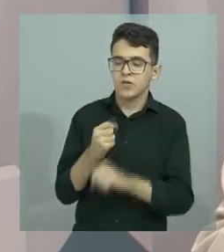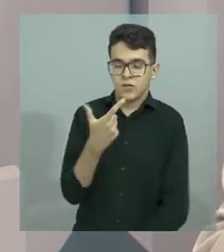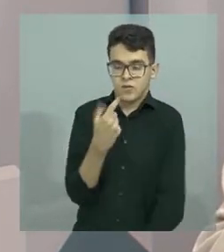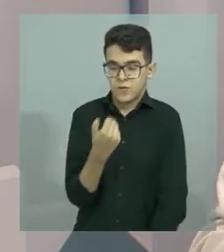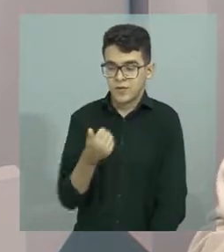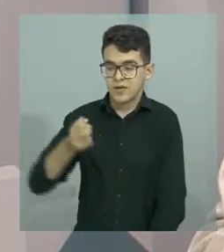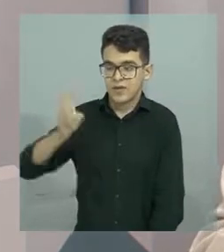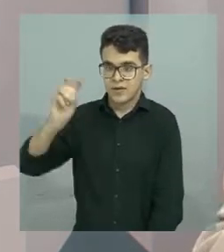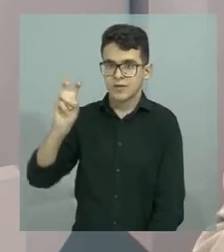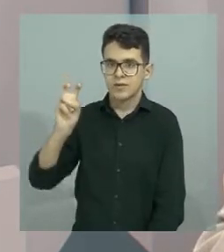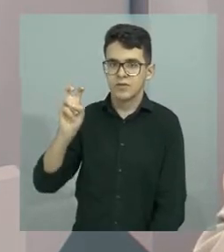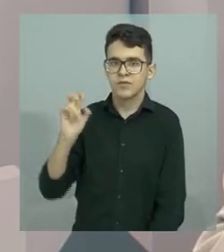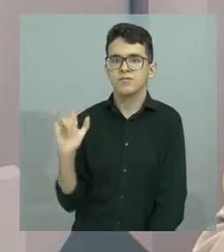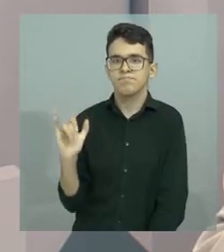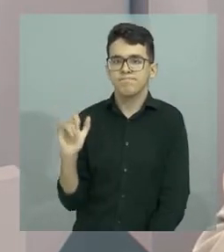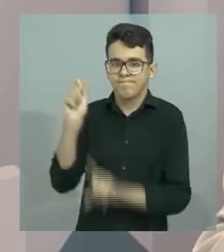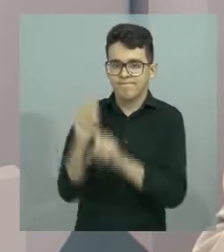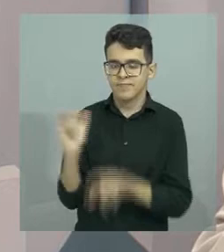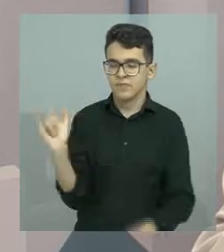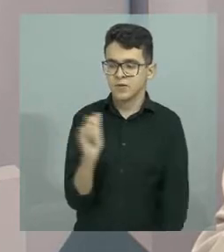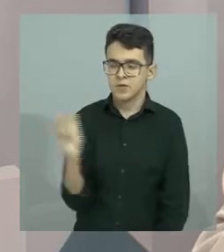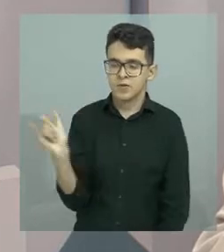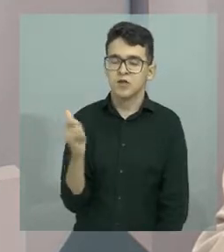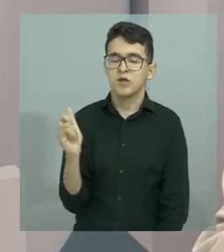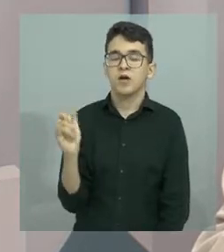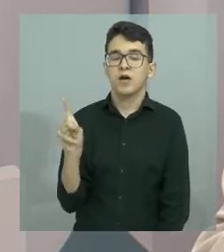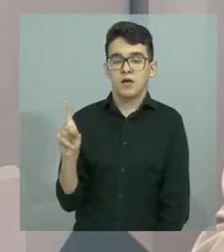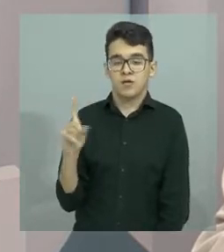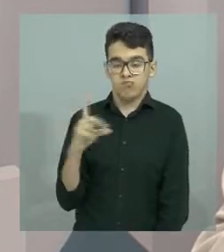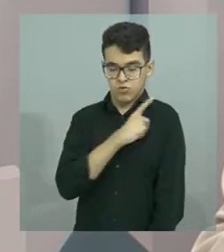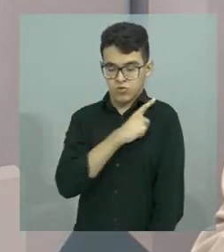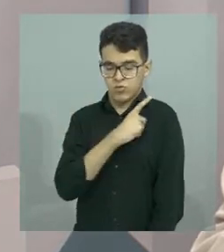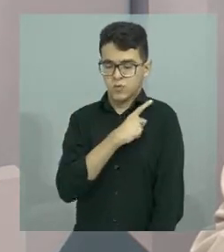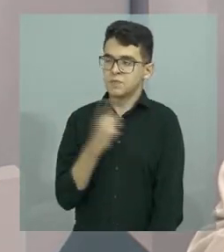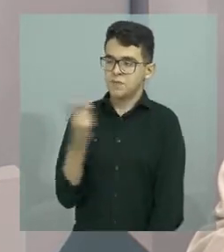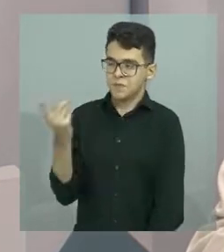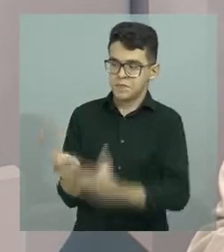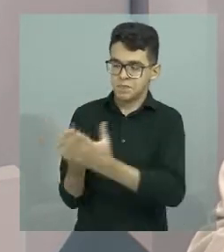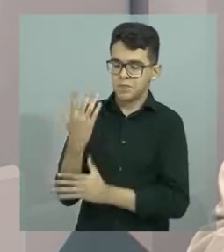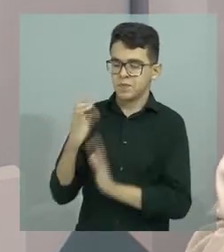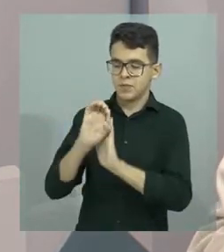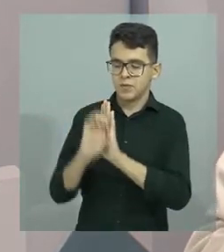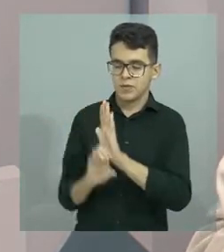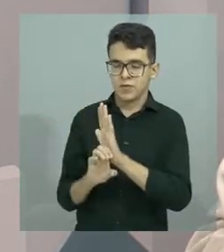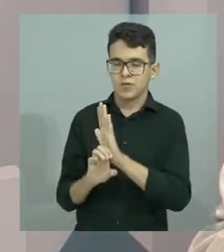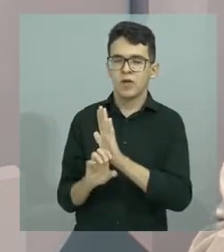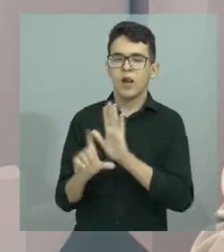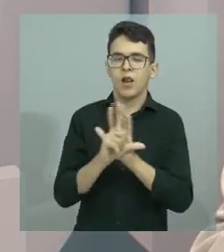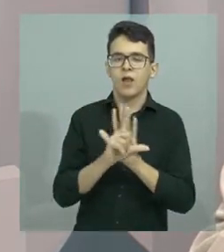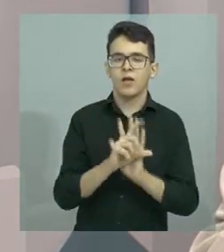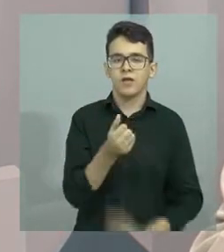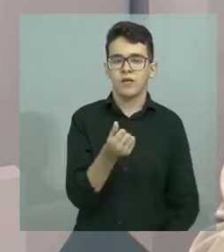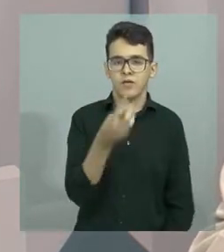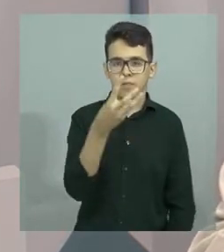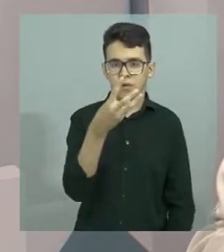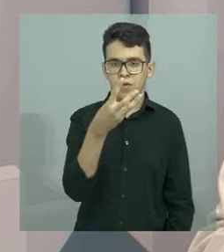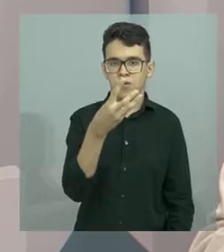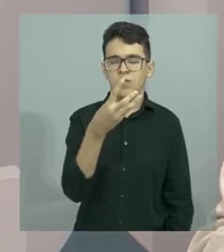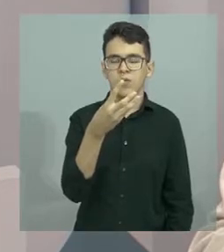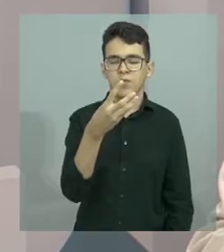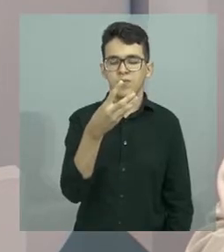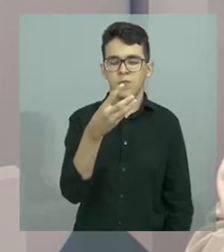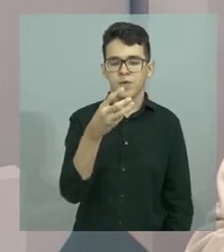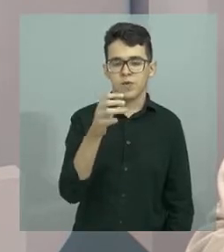Foi sancionado à época ainda pela presidente Dilma. E esse estatuto, que é a Lei 13.089, chamado de Estatuto